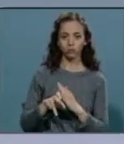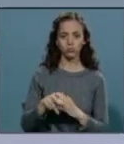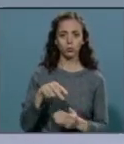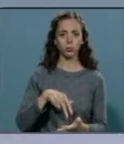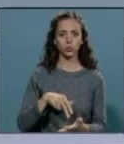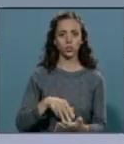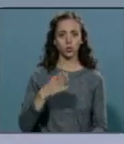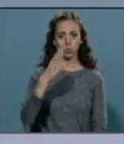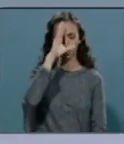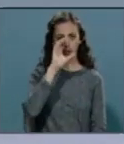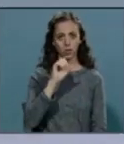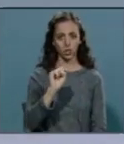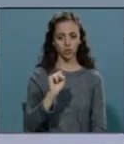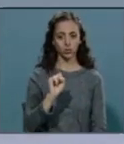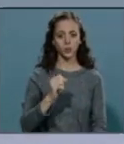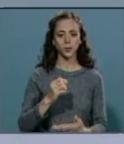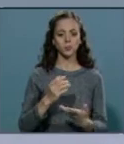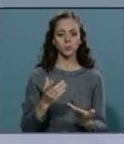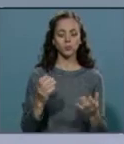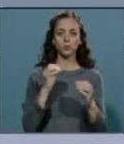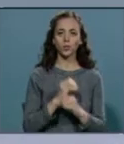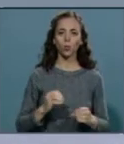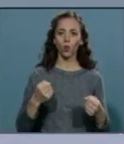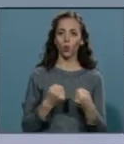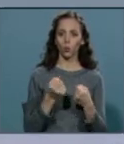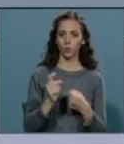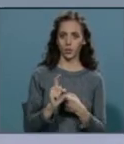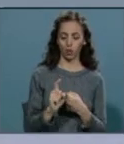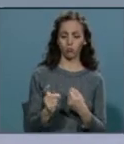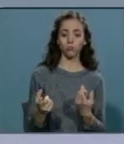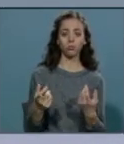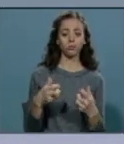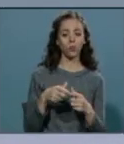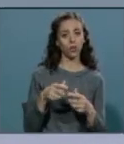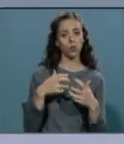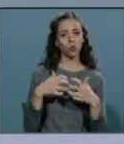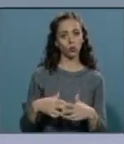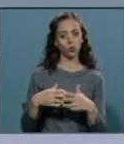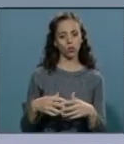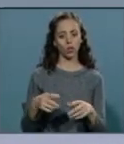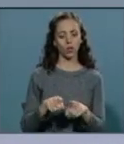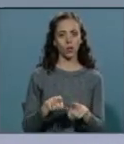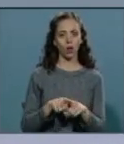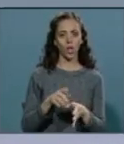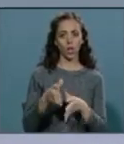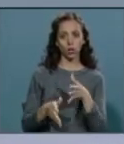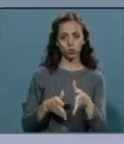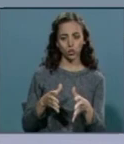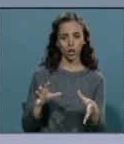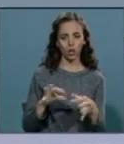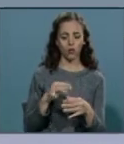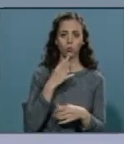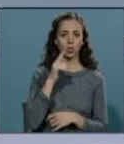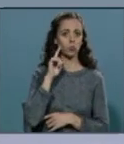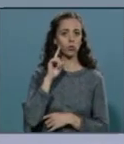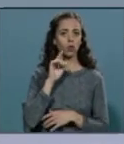posição do primeiro-ministro é que não haveria aconteçam como estava em causa quase que o colapso de uma indústria também